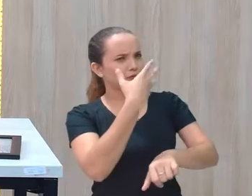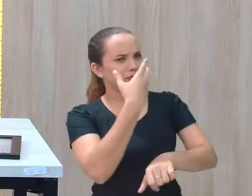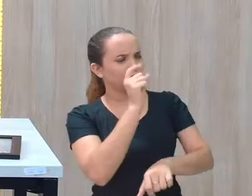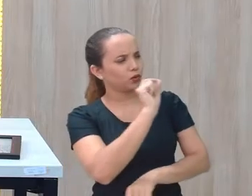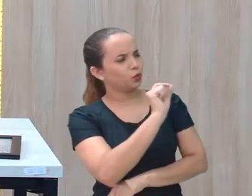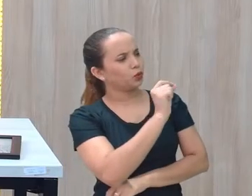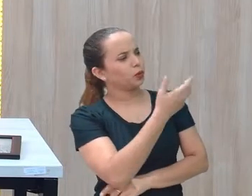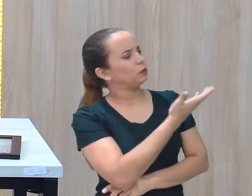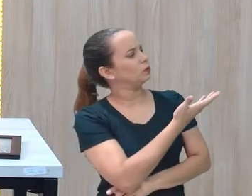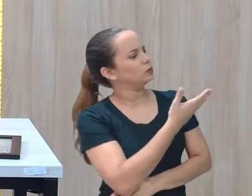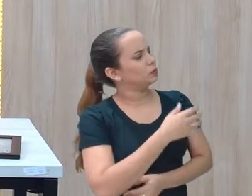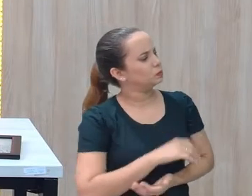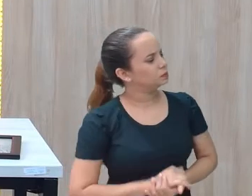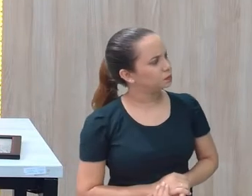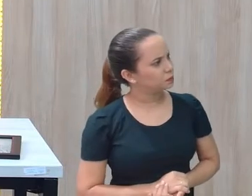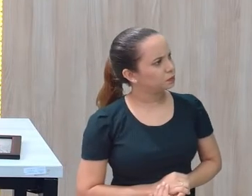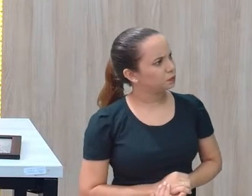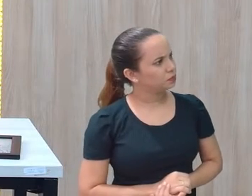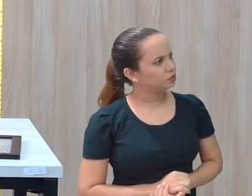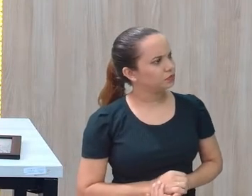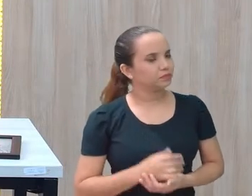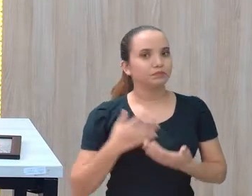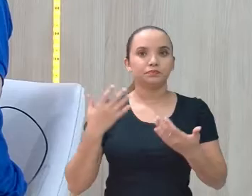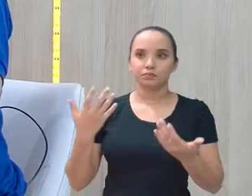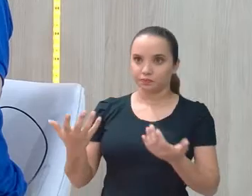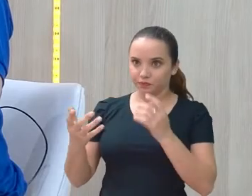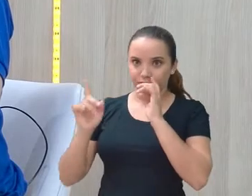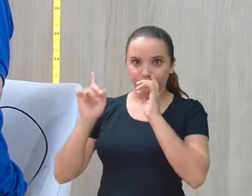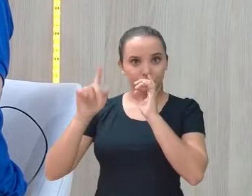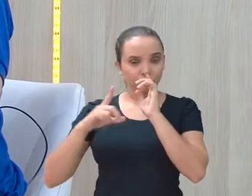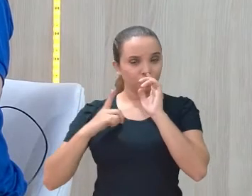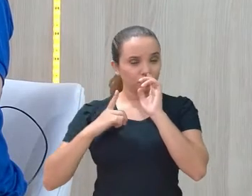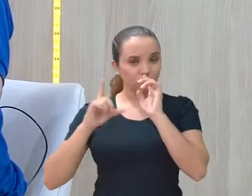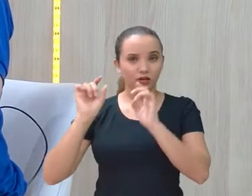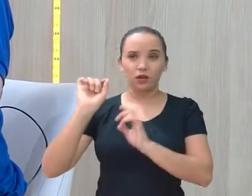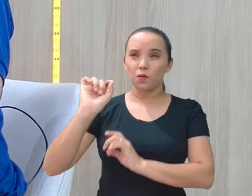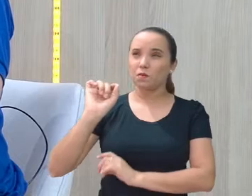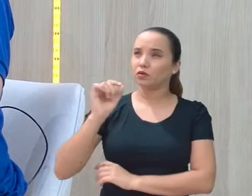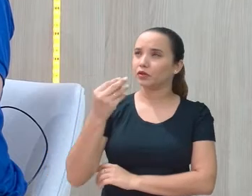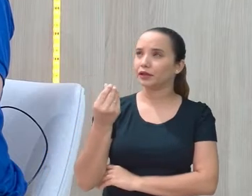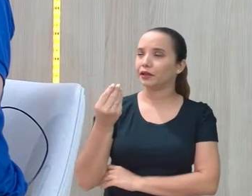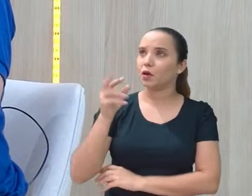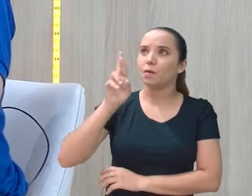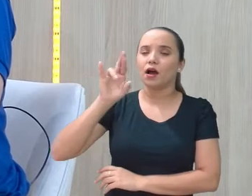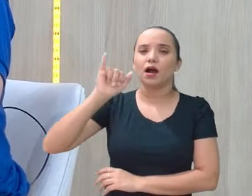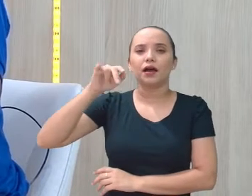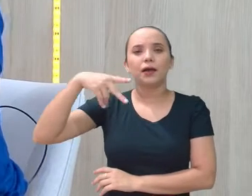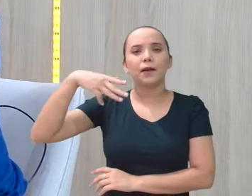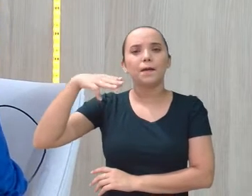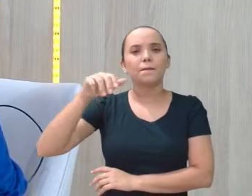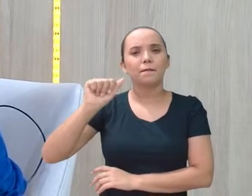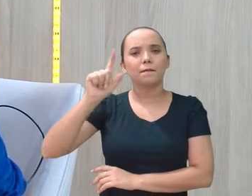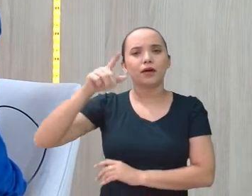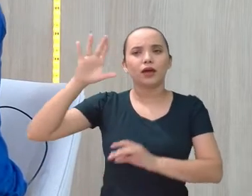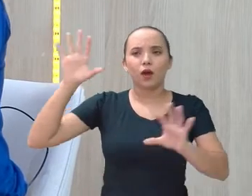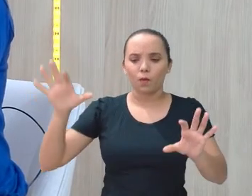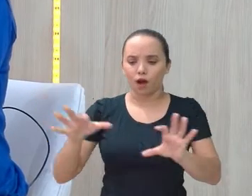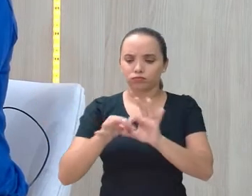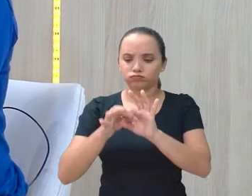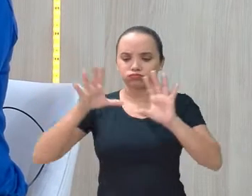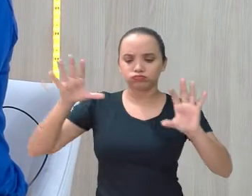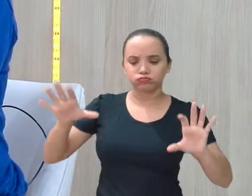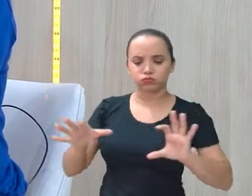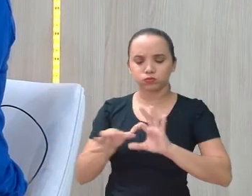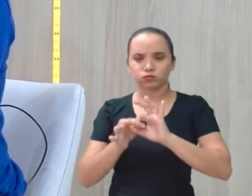aquilo? Ele faz uma rima, que é muito interessante. E o que o